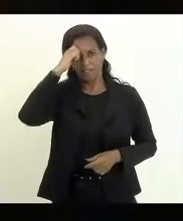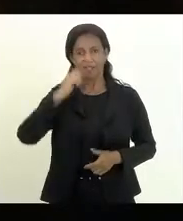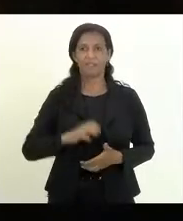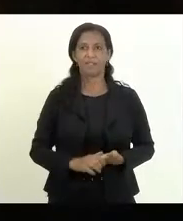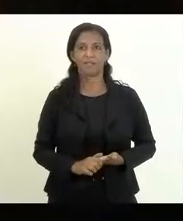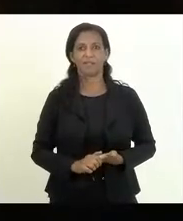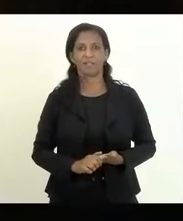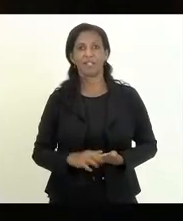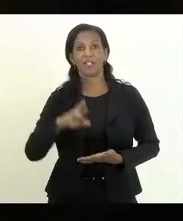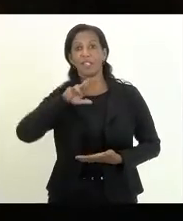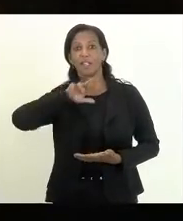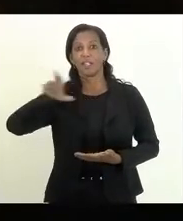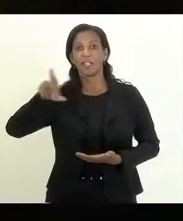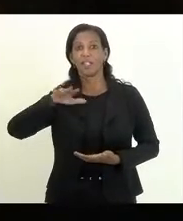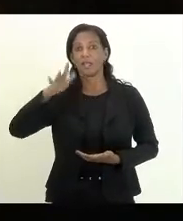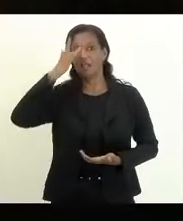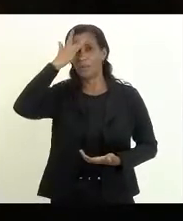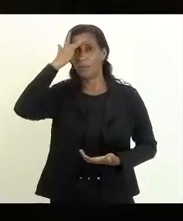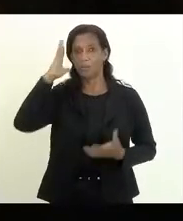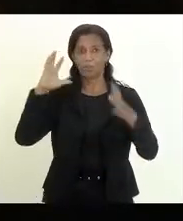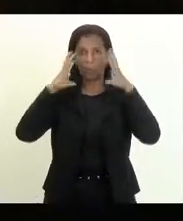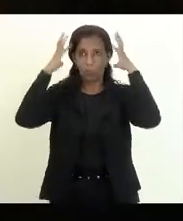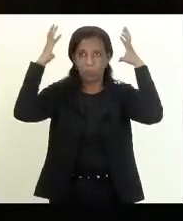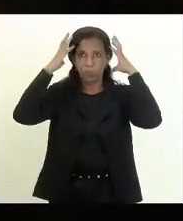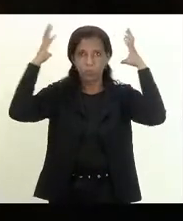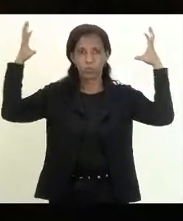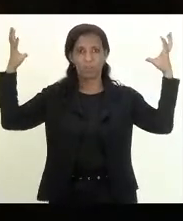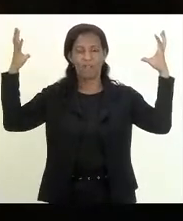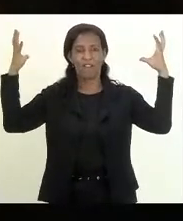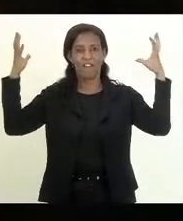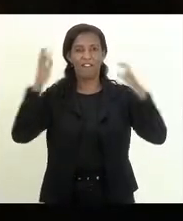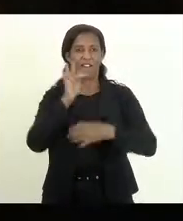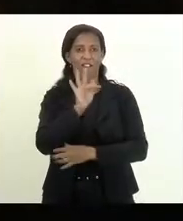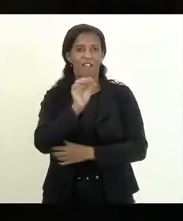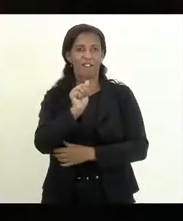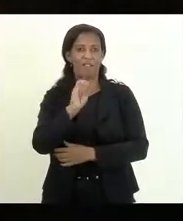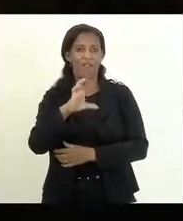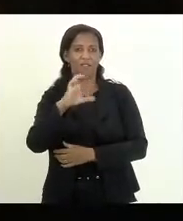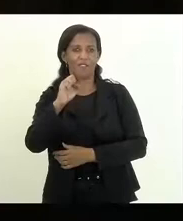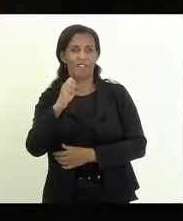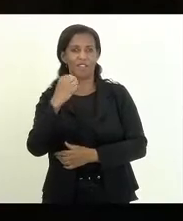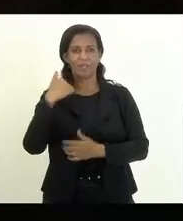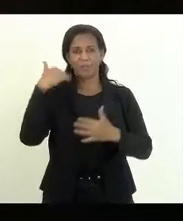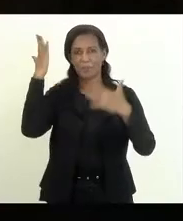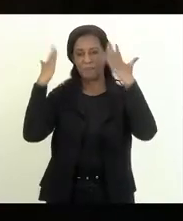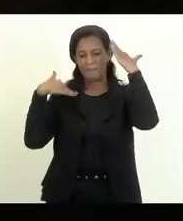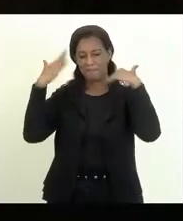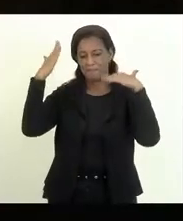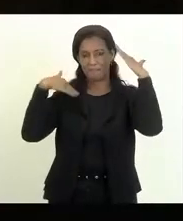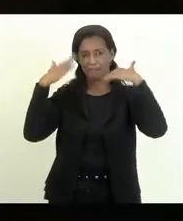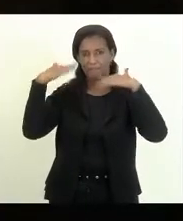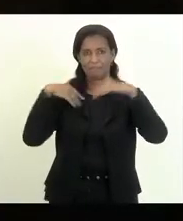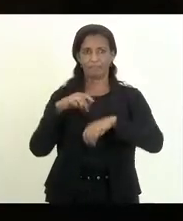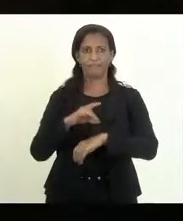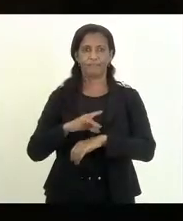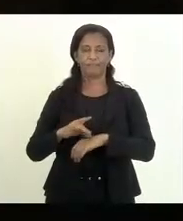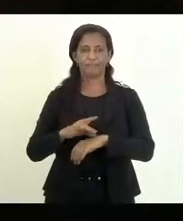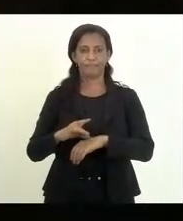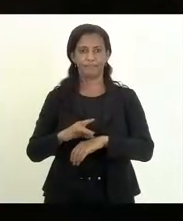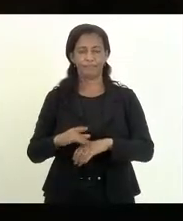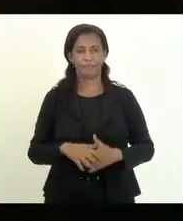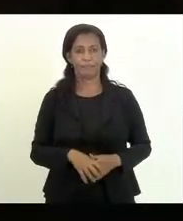negras e não pessoas que usam blackface justamente para se pintarem de preto. Então, nesse